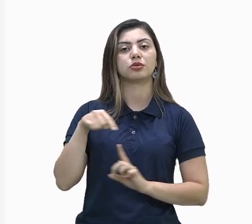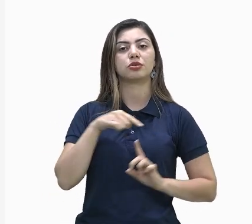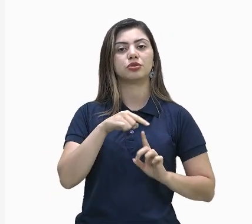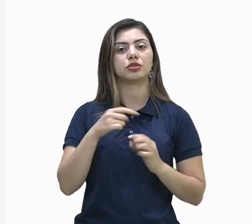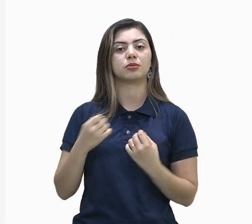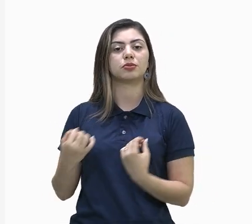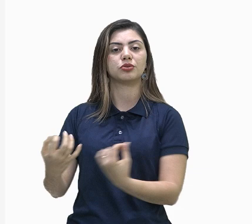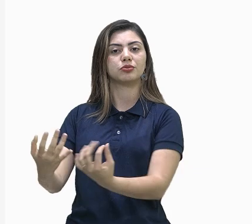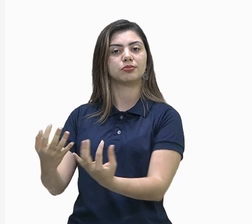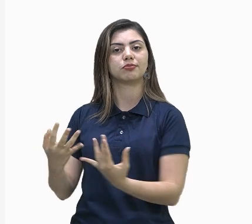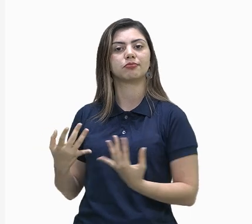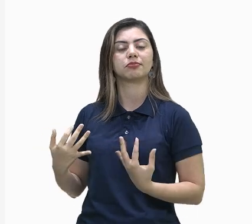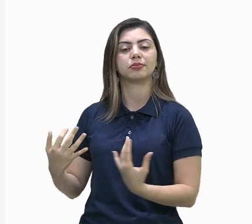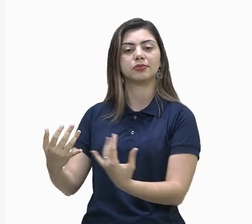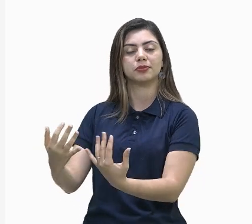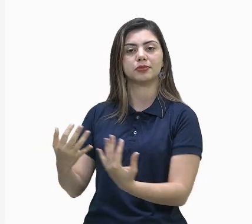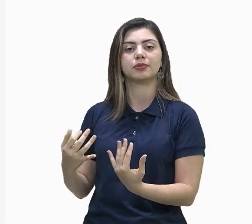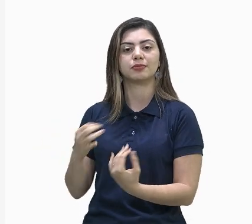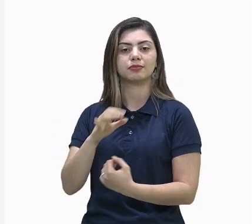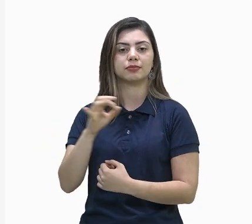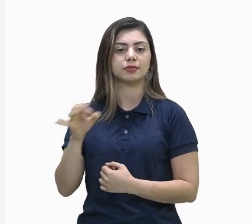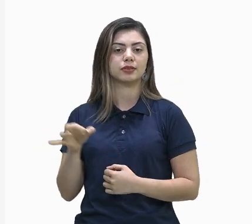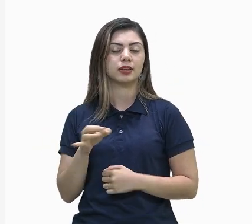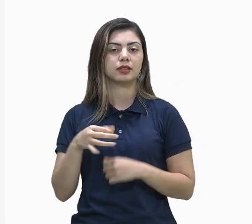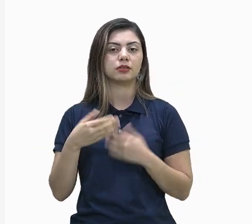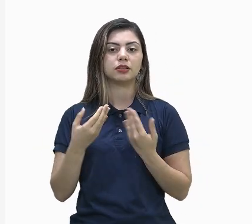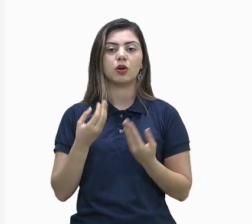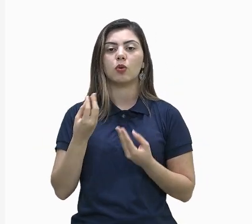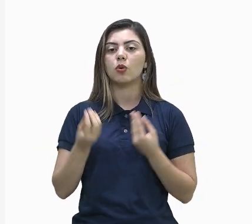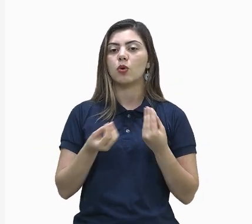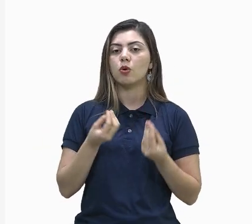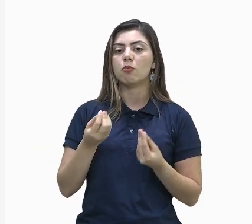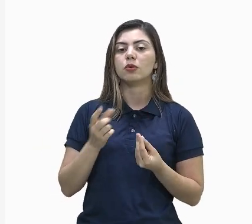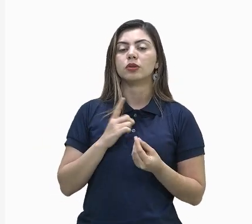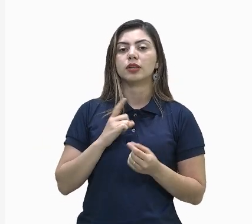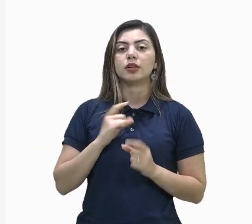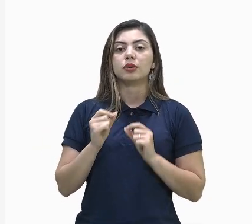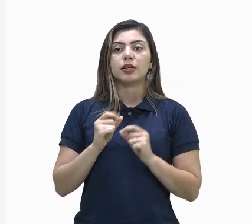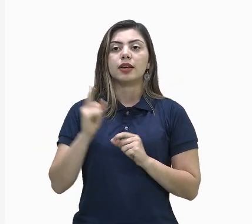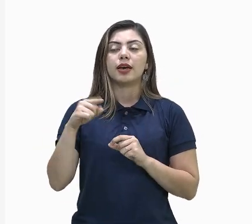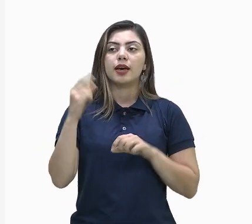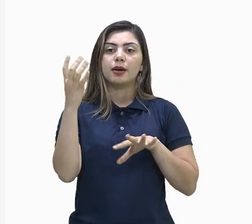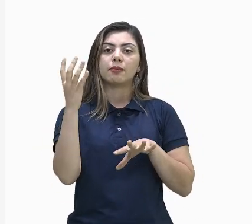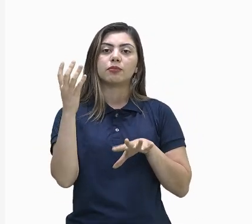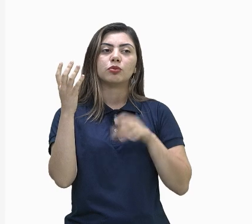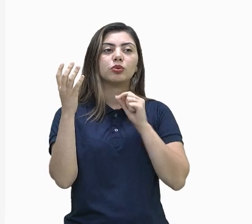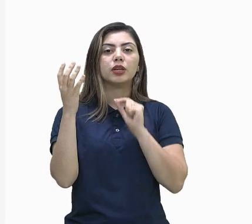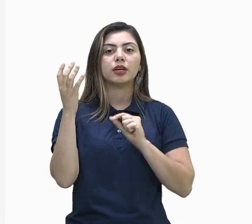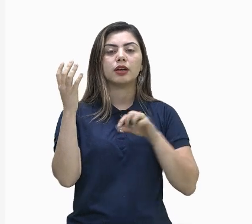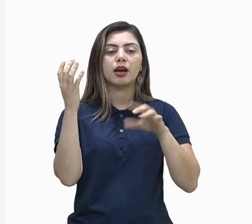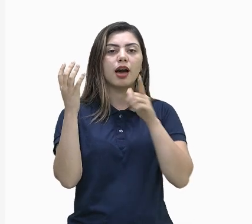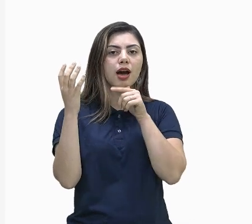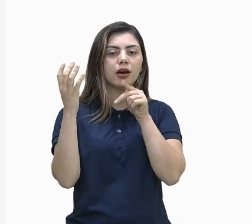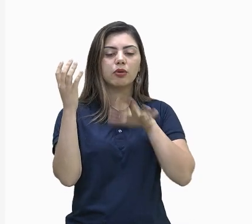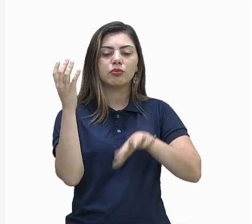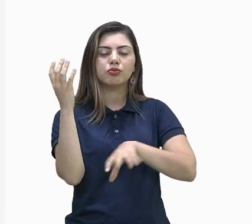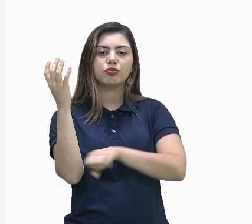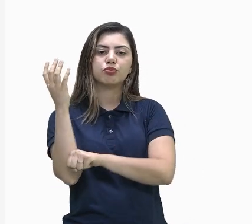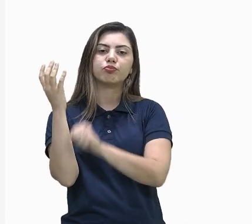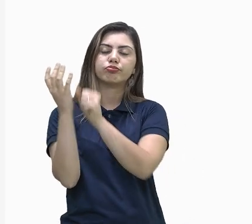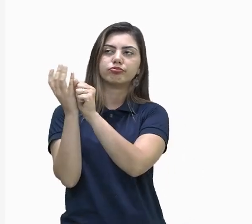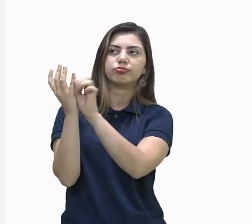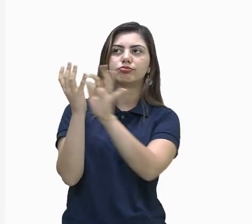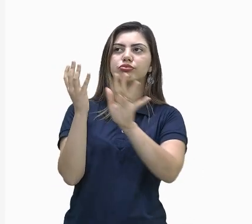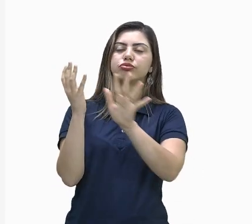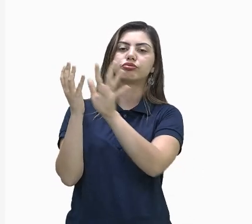vegetais. Esses organismos, eles realizam a fotossíntese e aí eles transformam, né, em água e gás